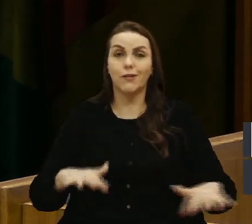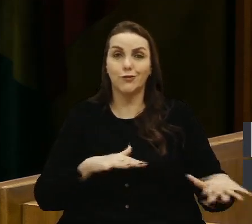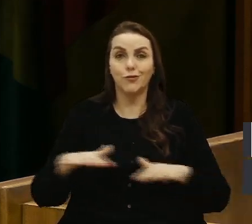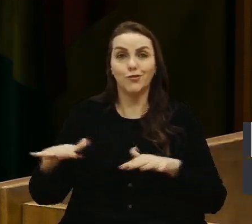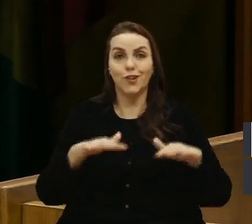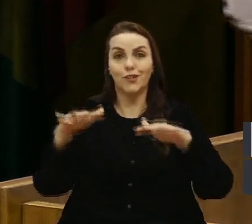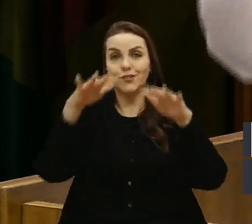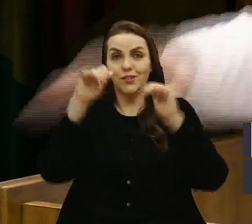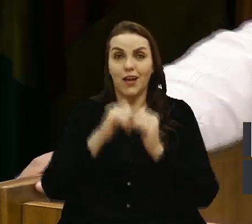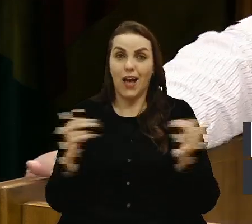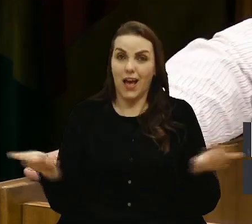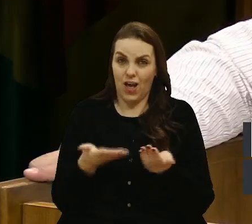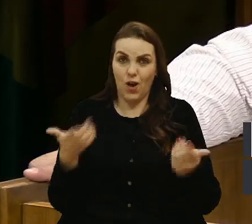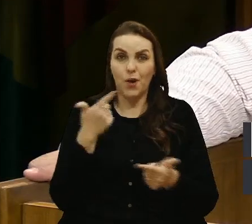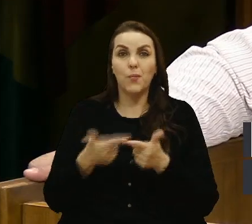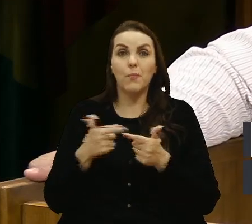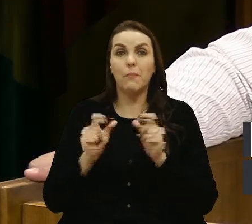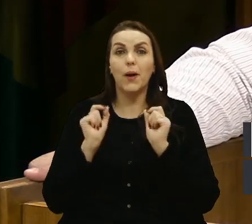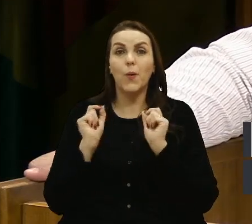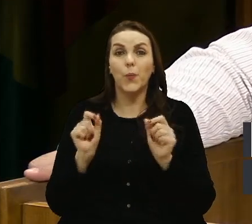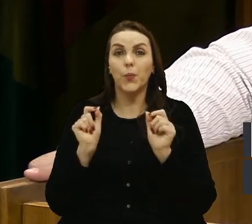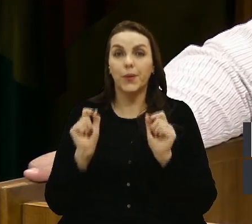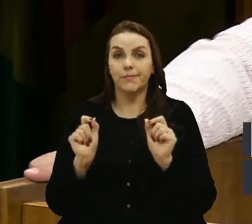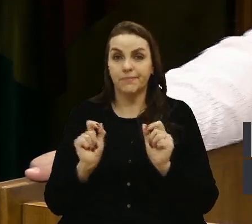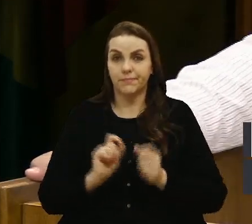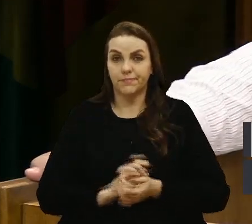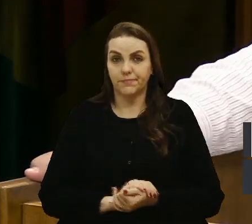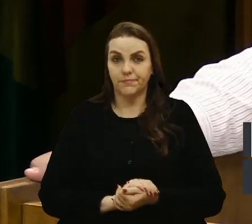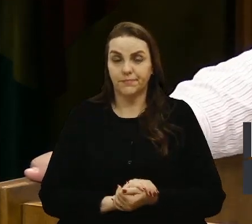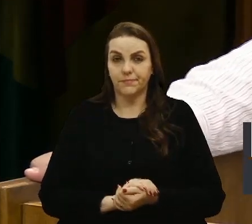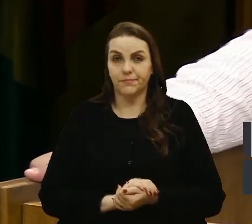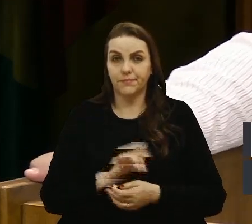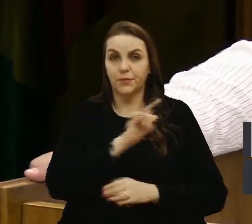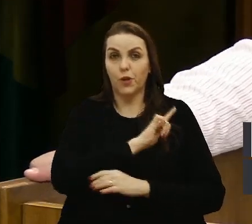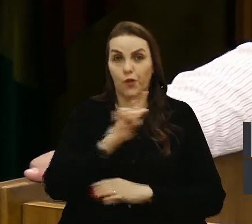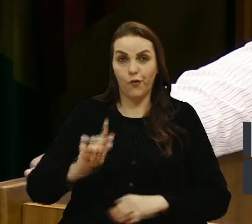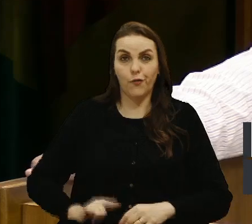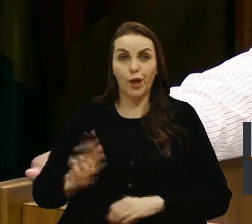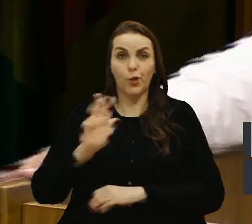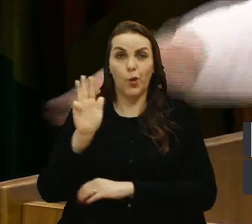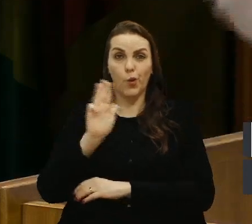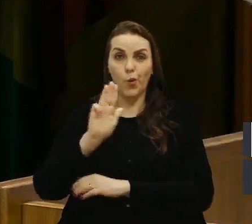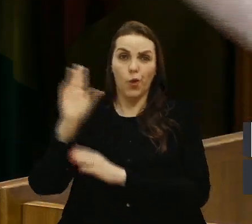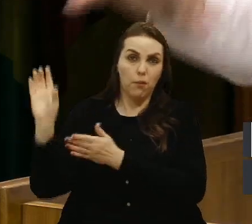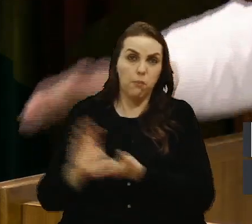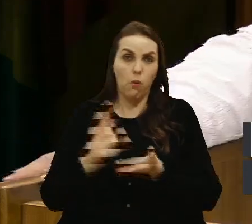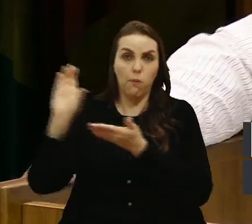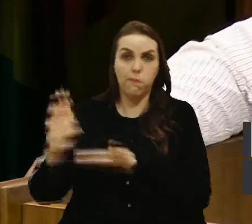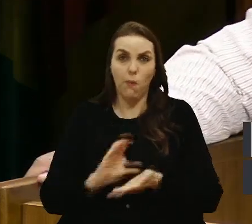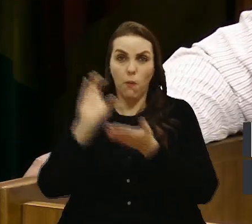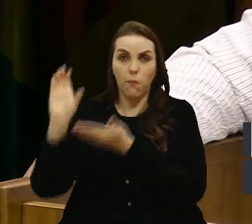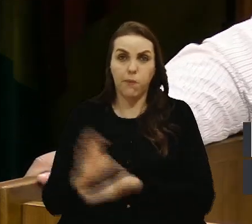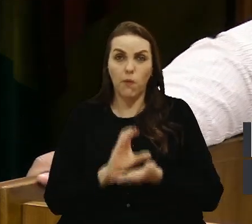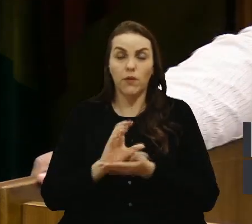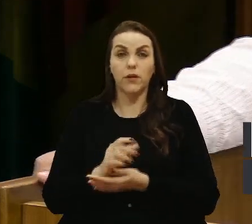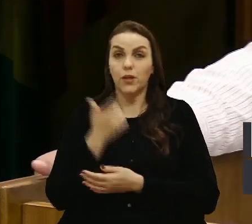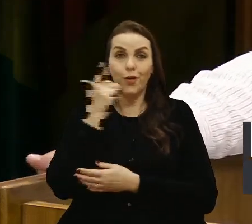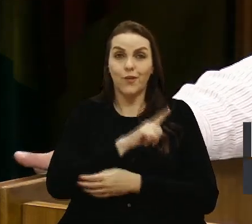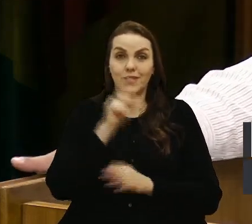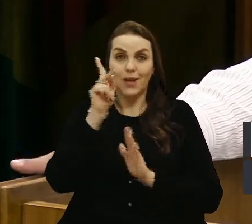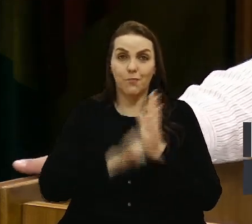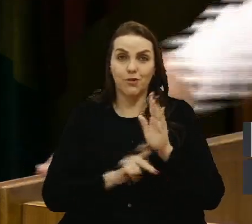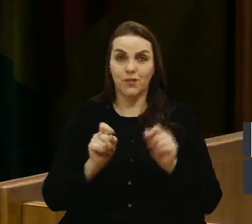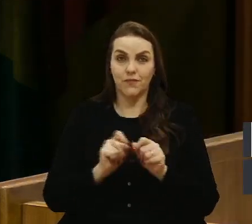enchentes. Agora os problemas são o quê? Que o governo Lula manda muito dinheiro e não se consegue fazer